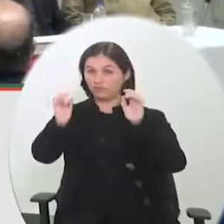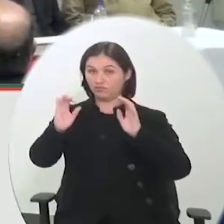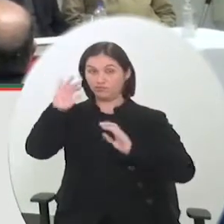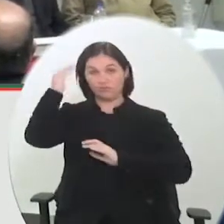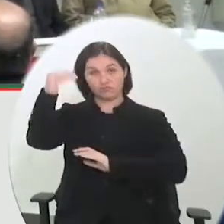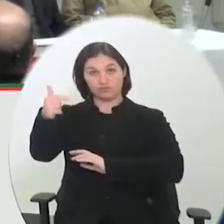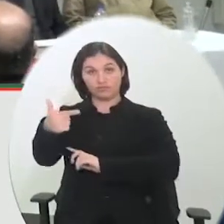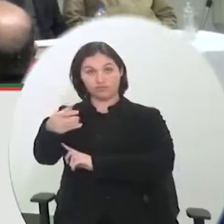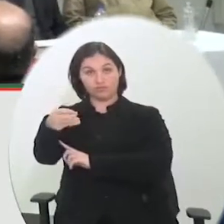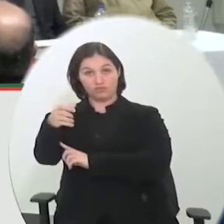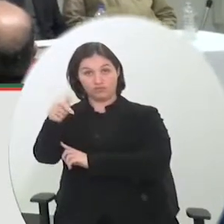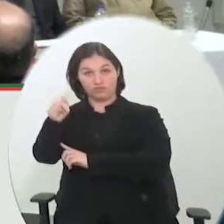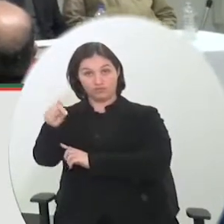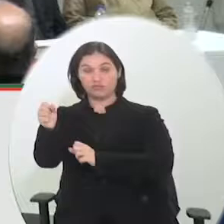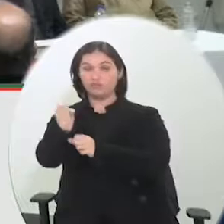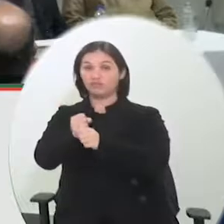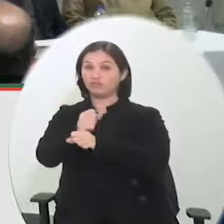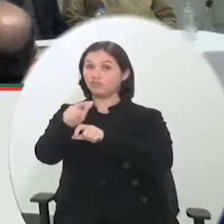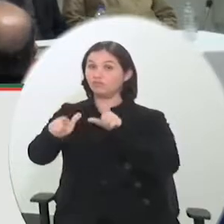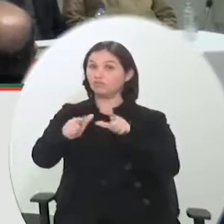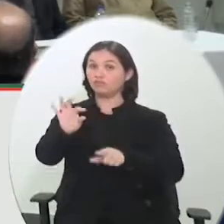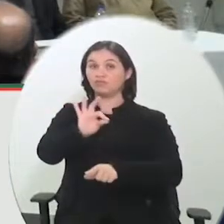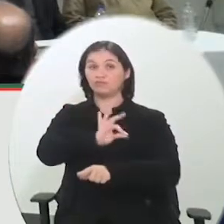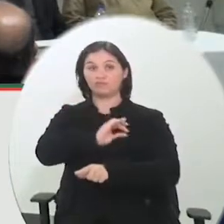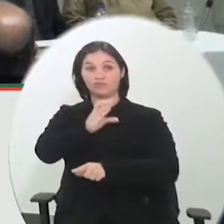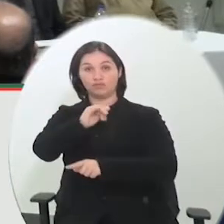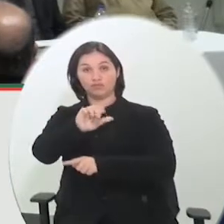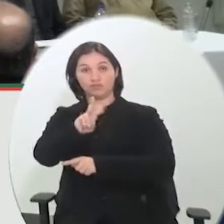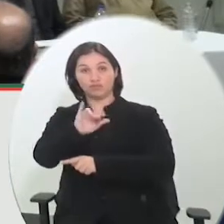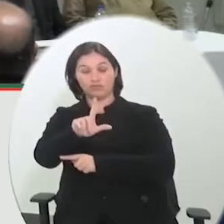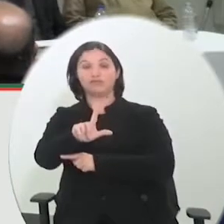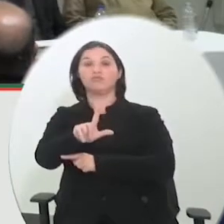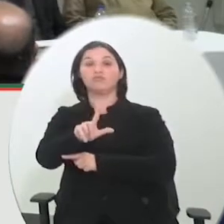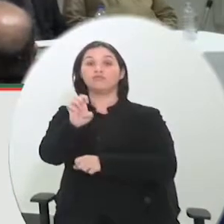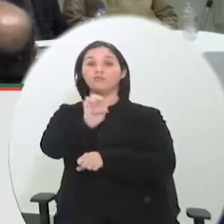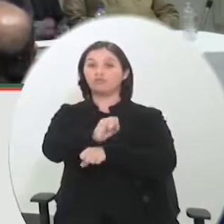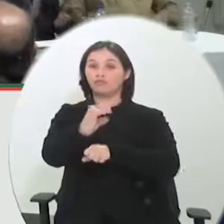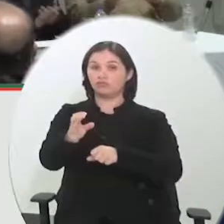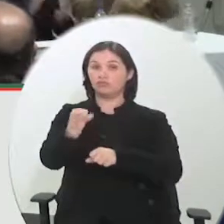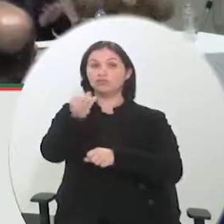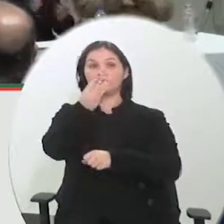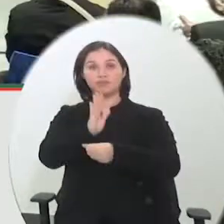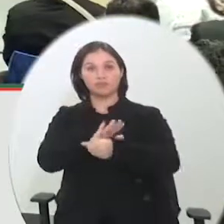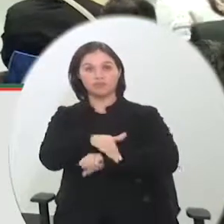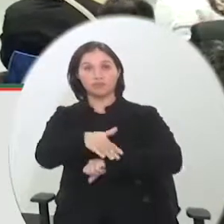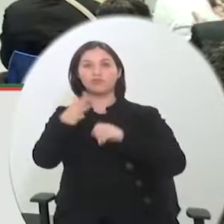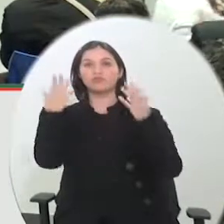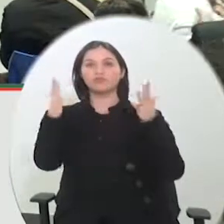Polícia Civil no Estado de Santa Catarina. Boa noite a todos, muito obrigado e parabéns a todos. Aplausos.